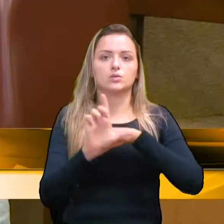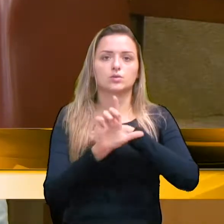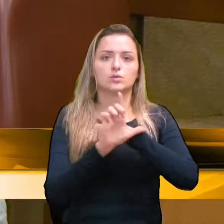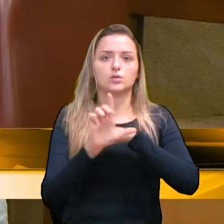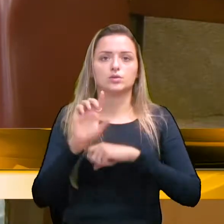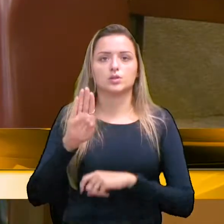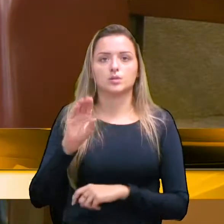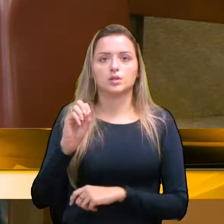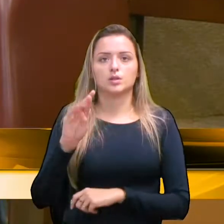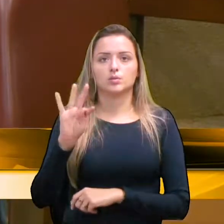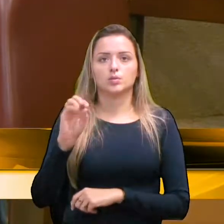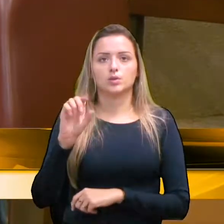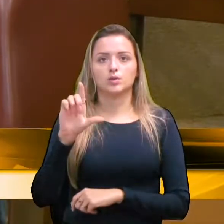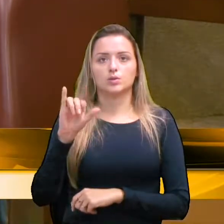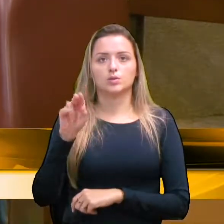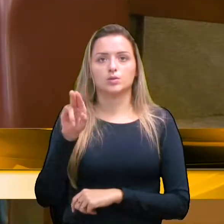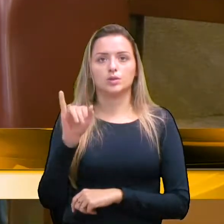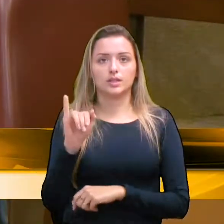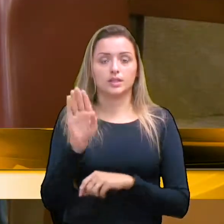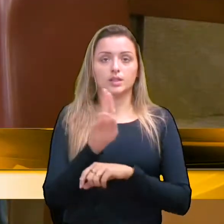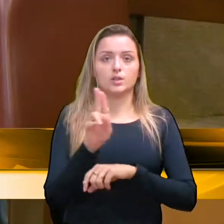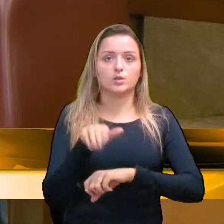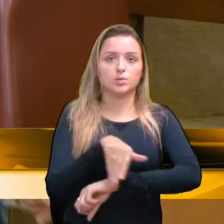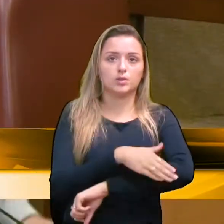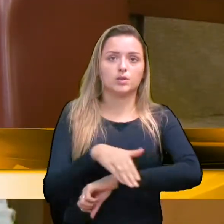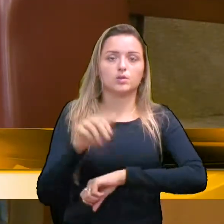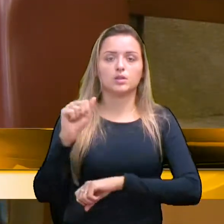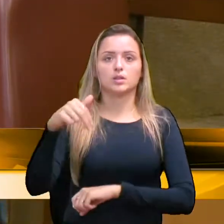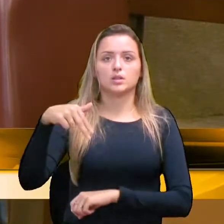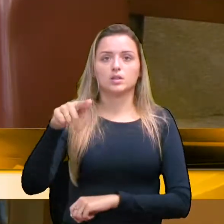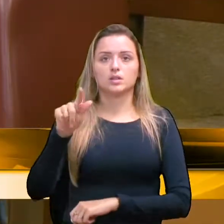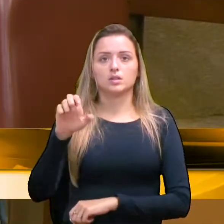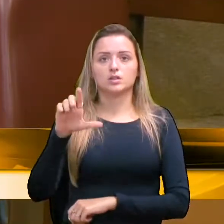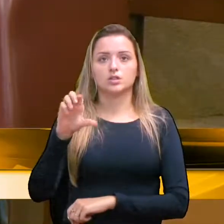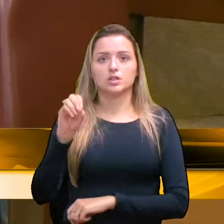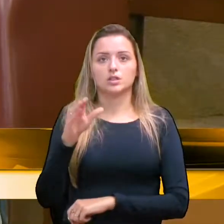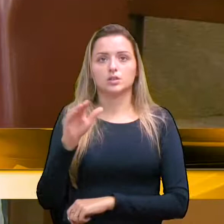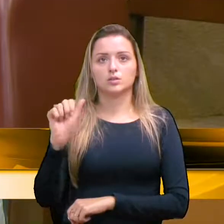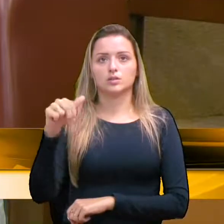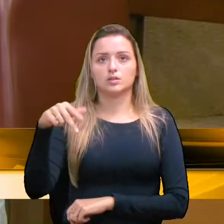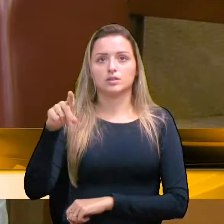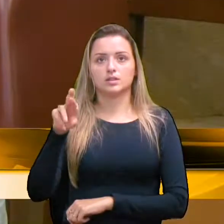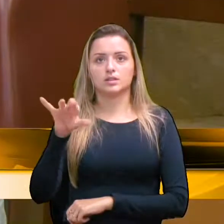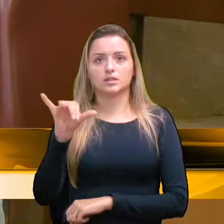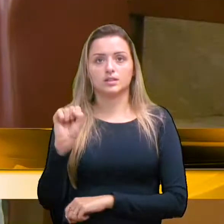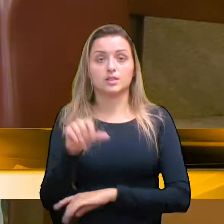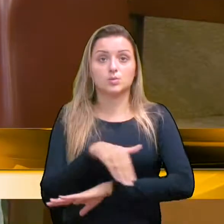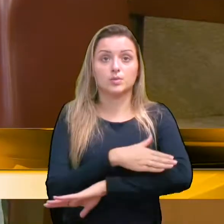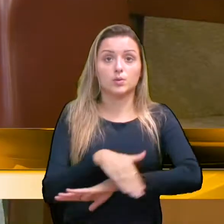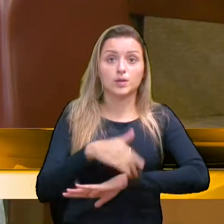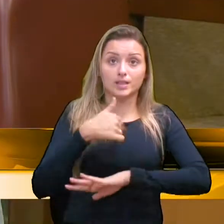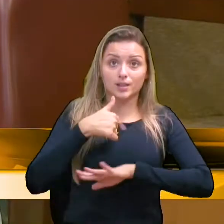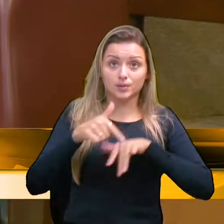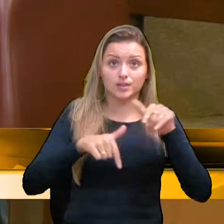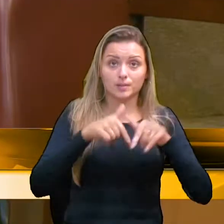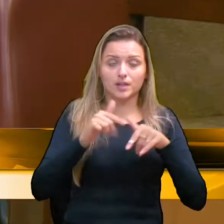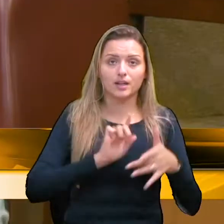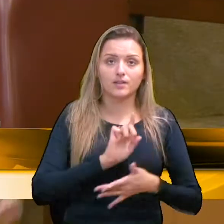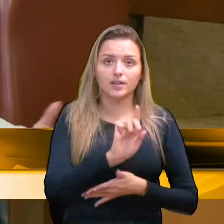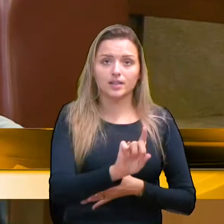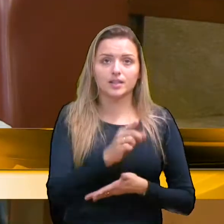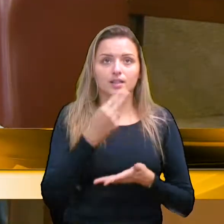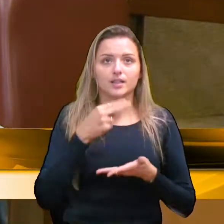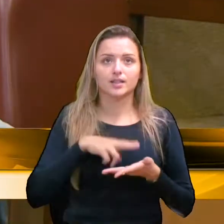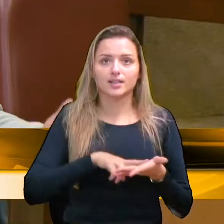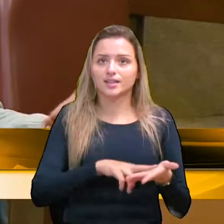Bortolini com o nome de rua Ângelo Andrés. E é uma rua que eu era carteiro, vereador Cassina, né? Que eu não